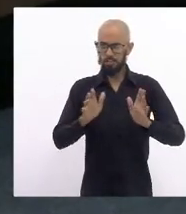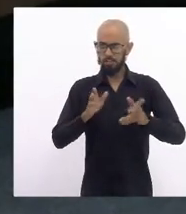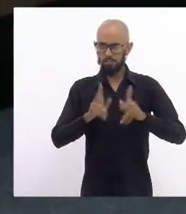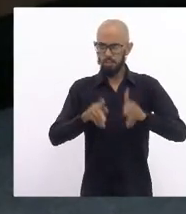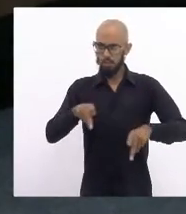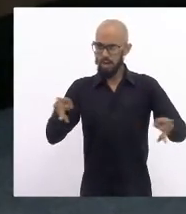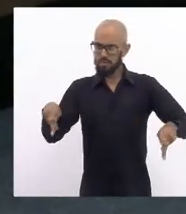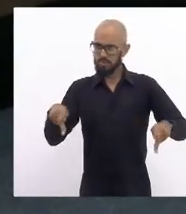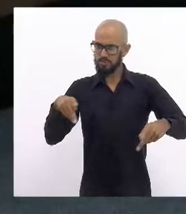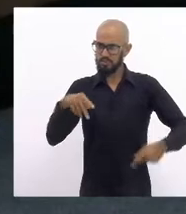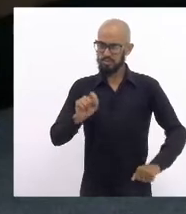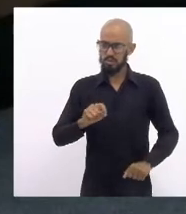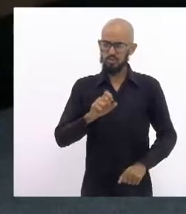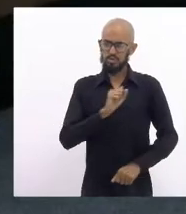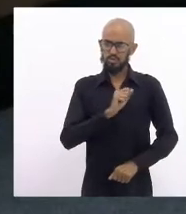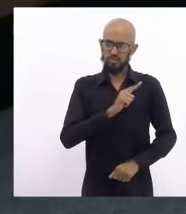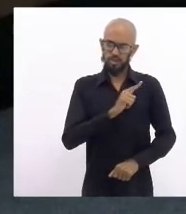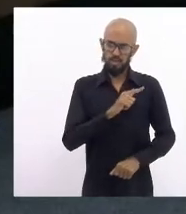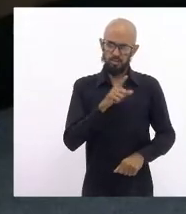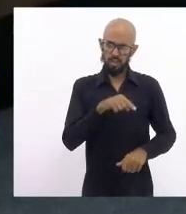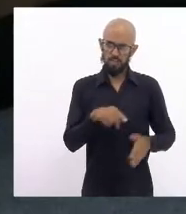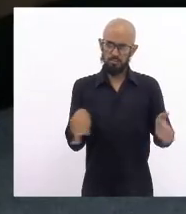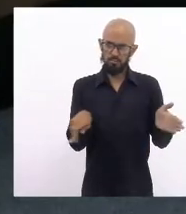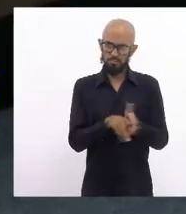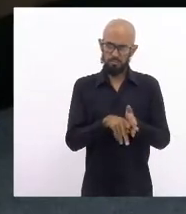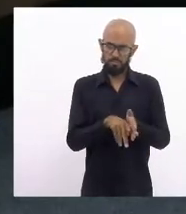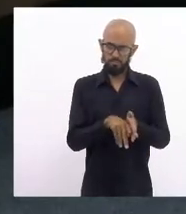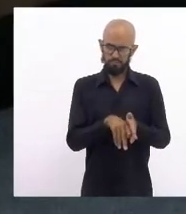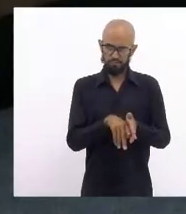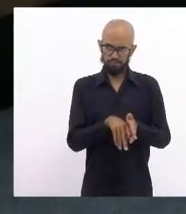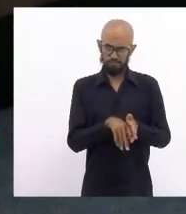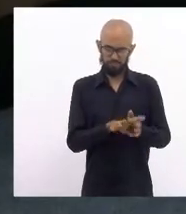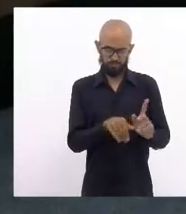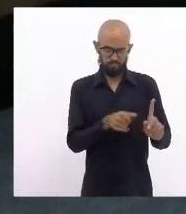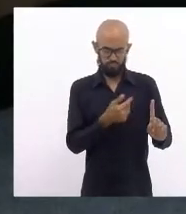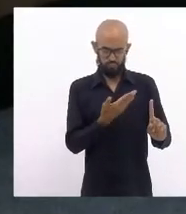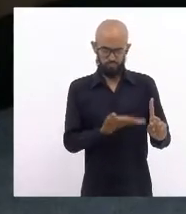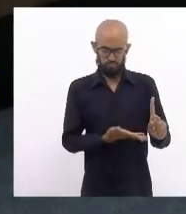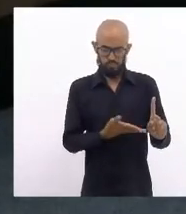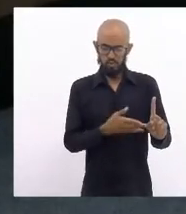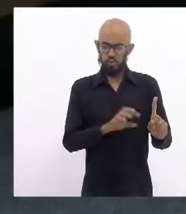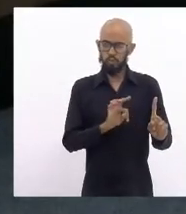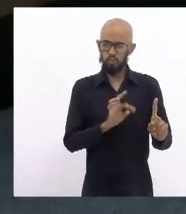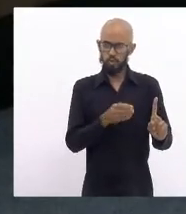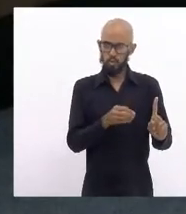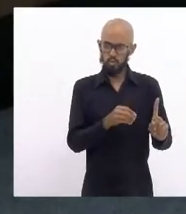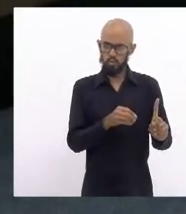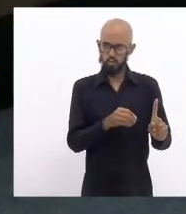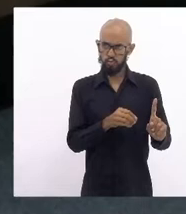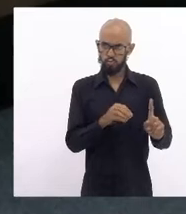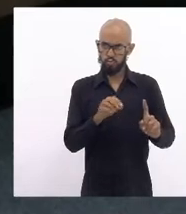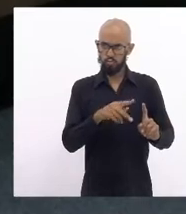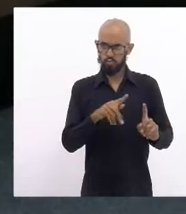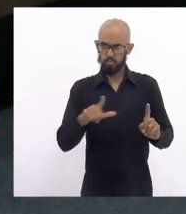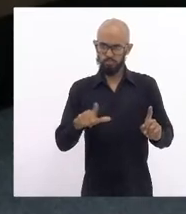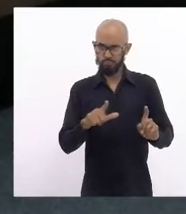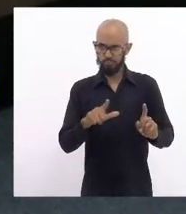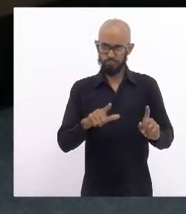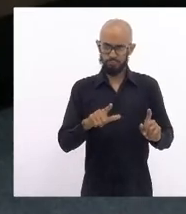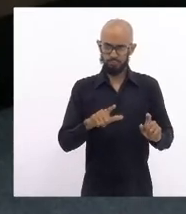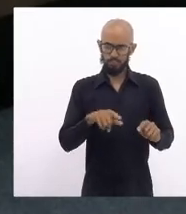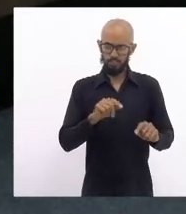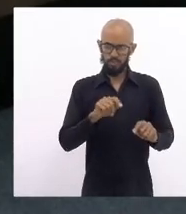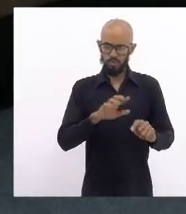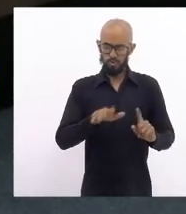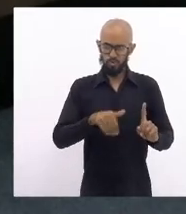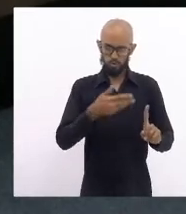muito específico. E nós sabemos que todos os projetos de tombamento, quando não é alguma coisa